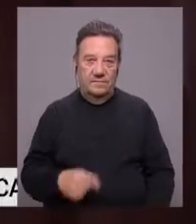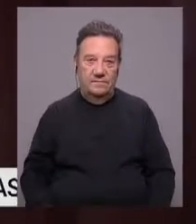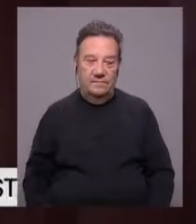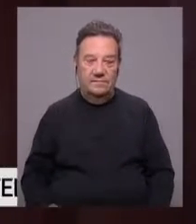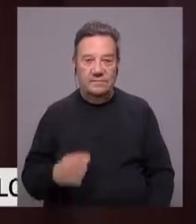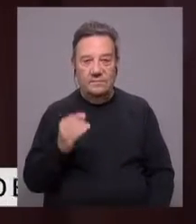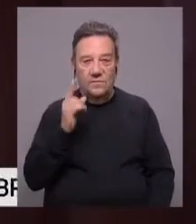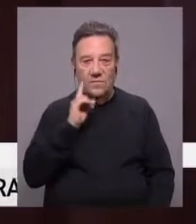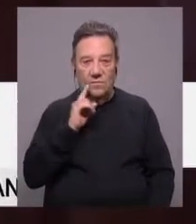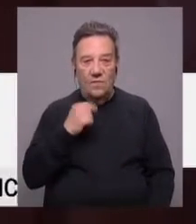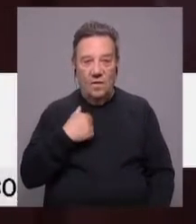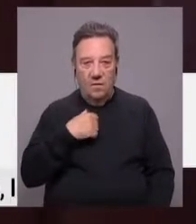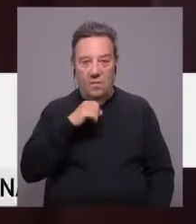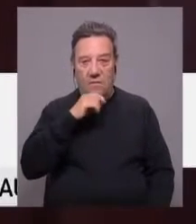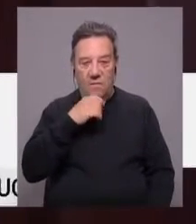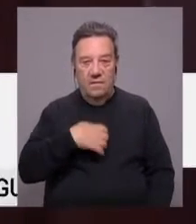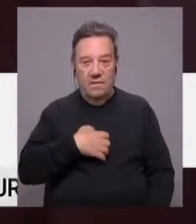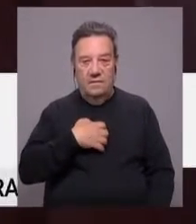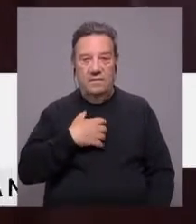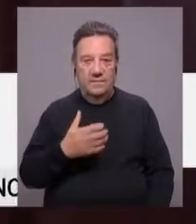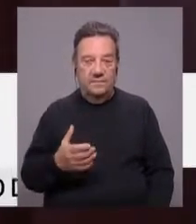É muito importante nós conseguirmos